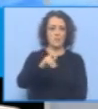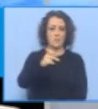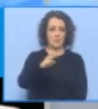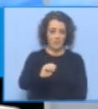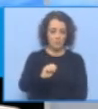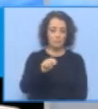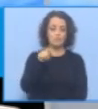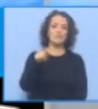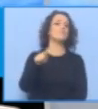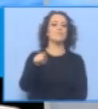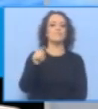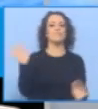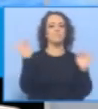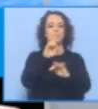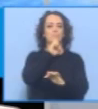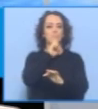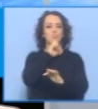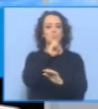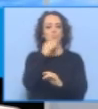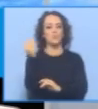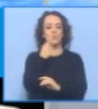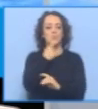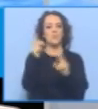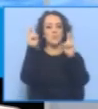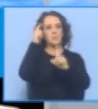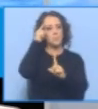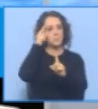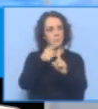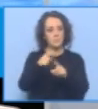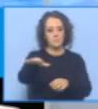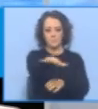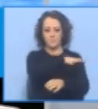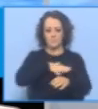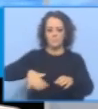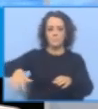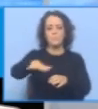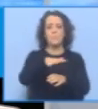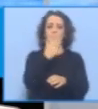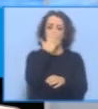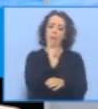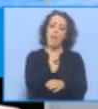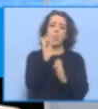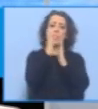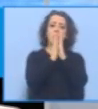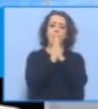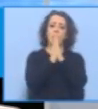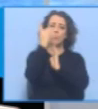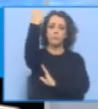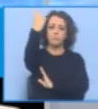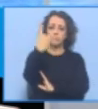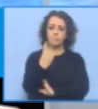não temos deixado de ver a secularidade como um inimigo, mas como o lugar onde Deus aparece. E